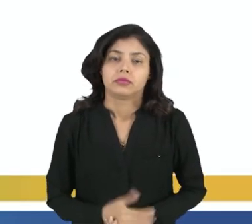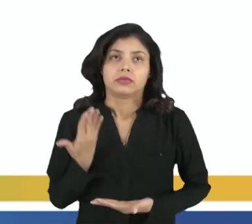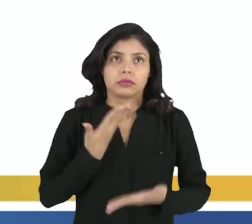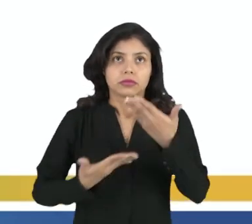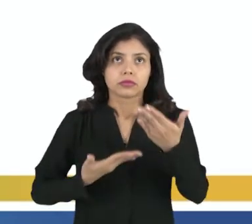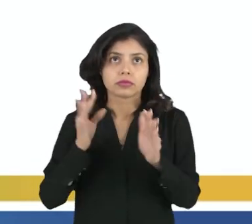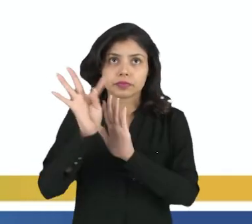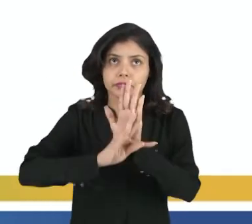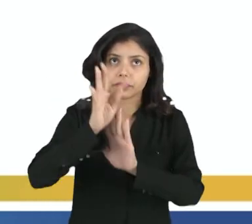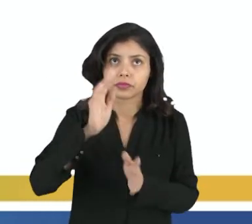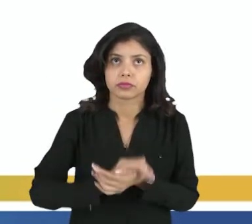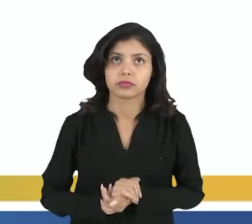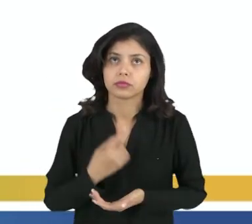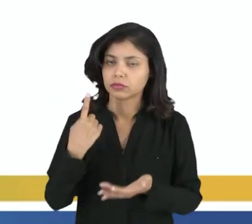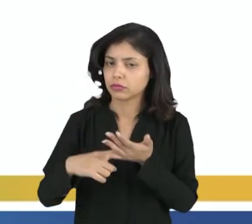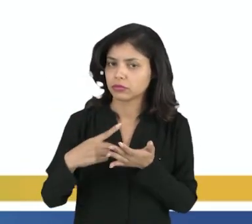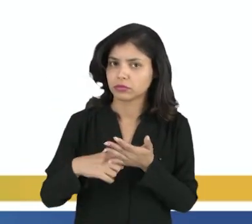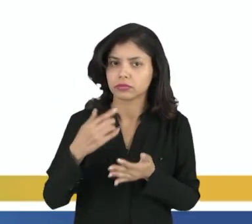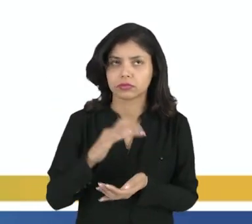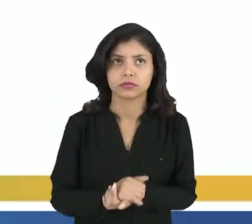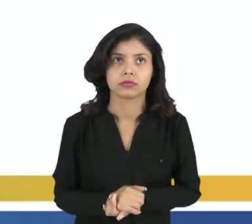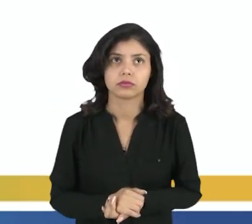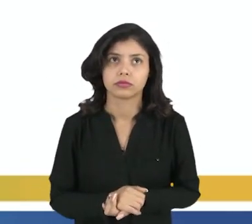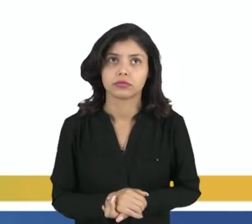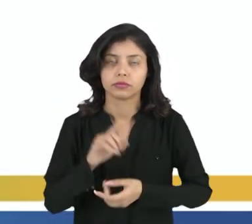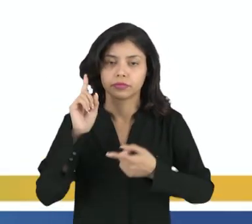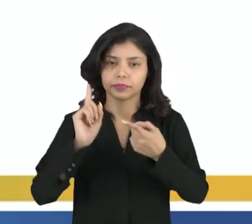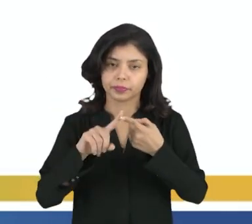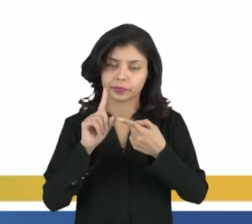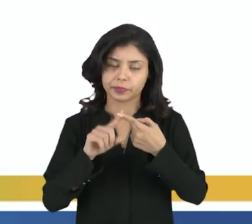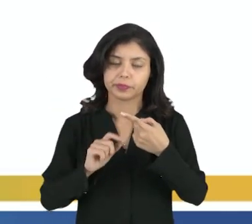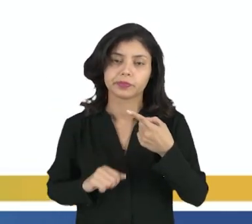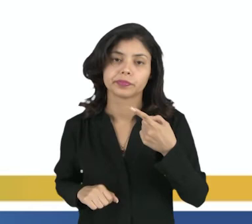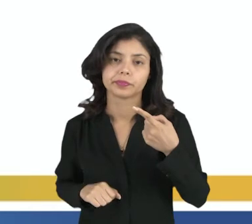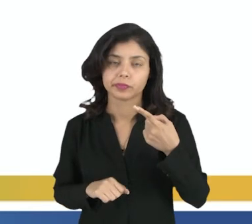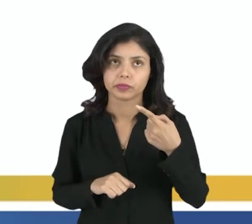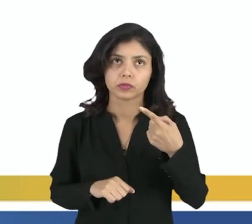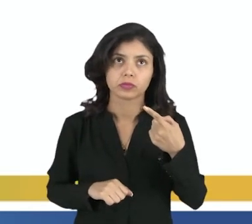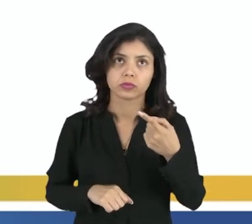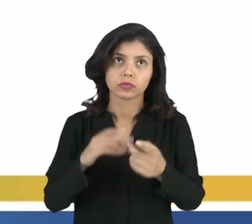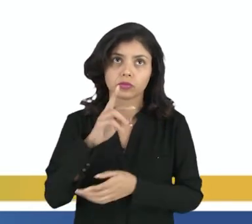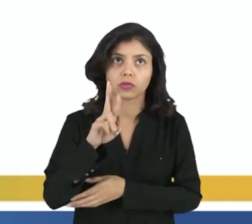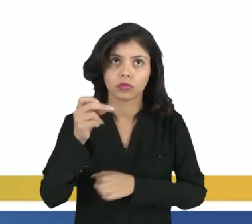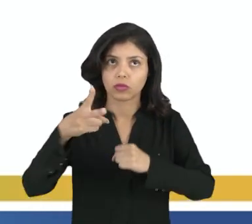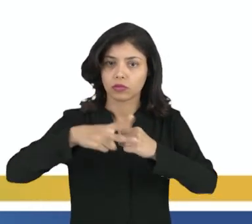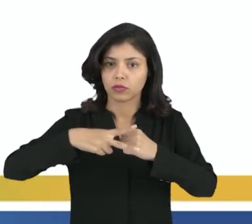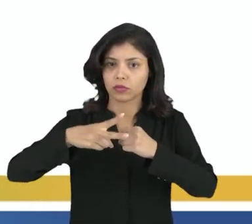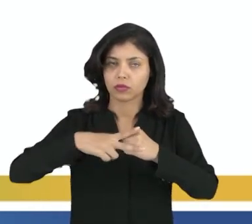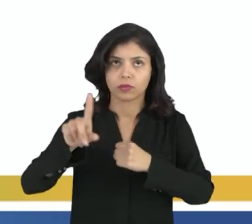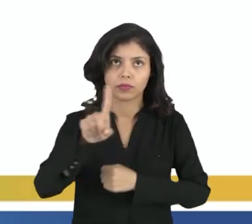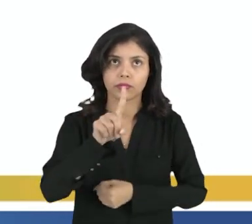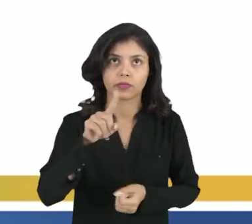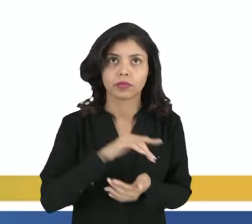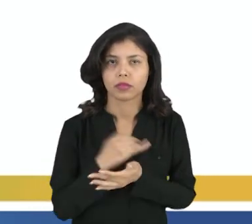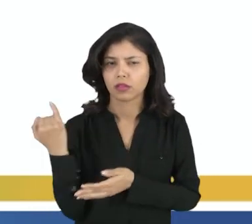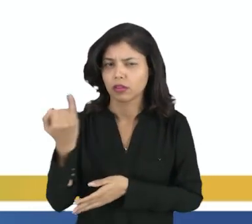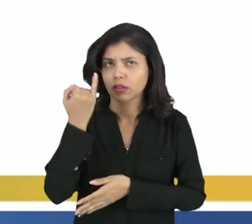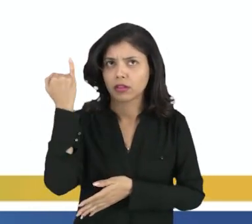Em relação ao texto, considere as afirmativas a seguir. Primeiro, o código não